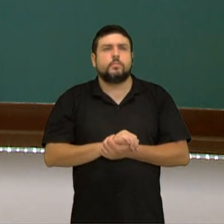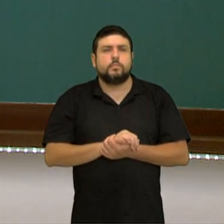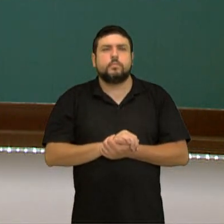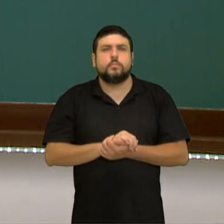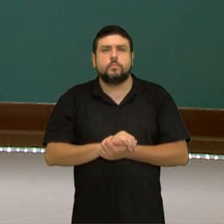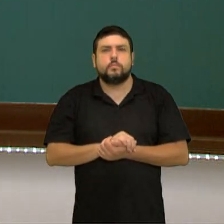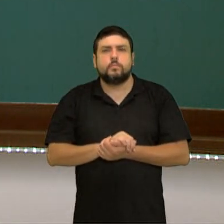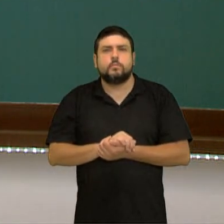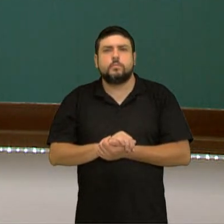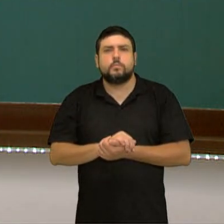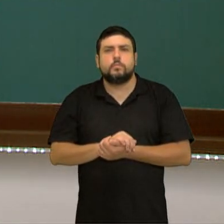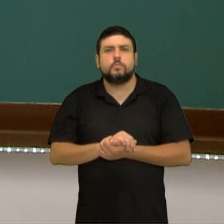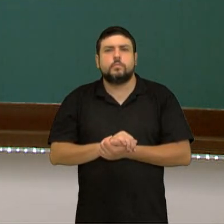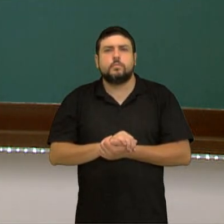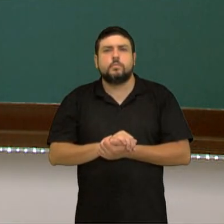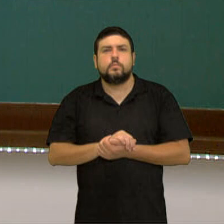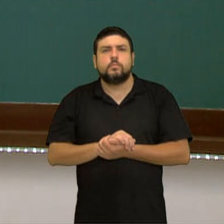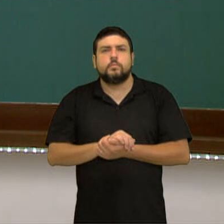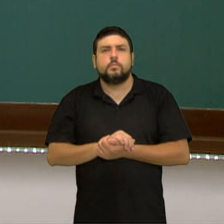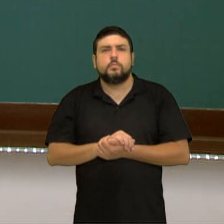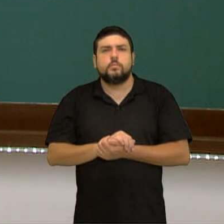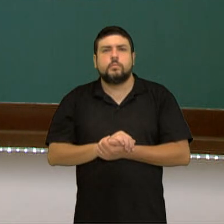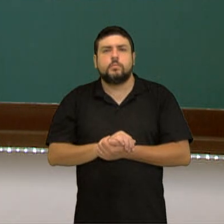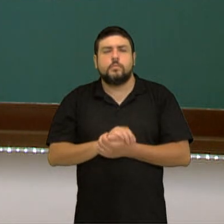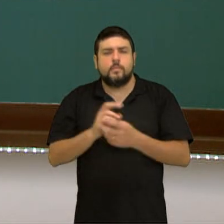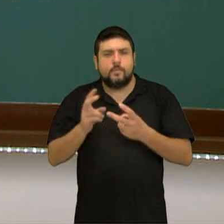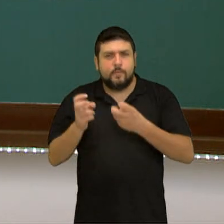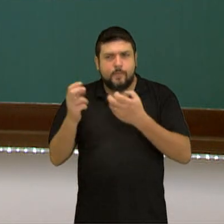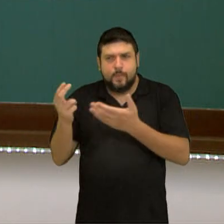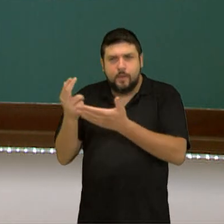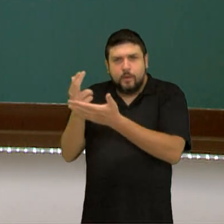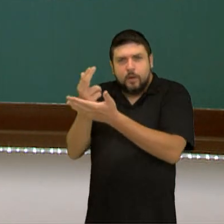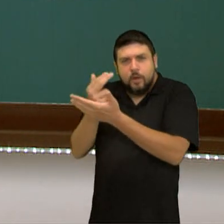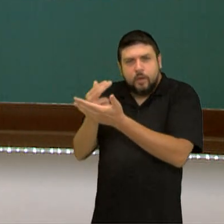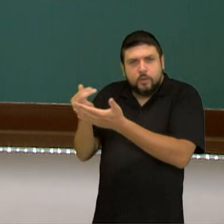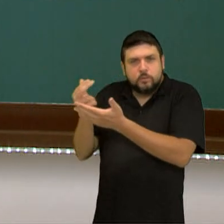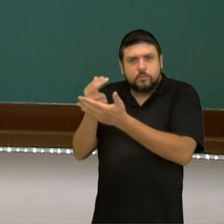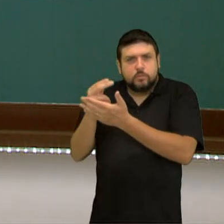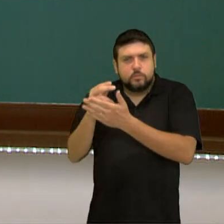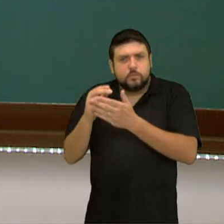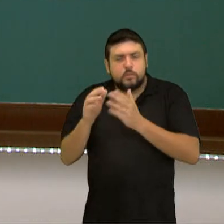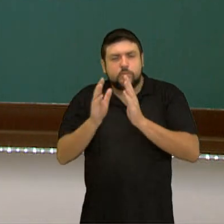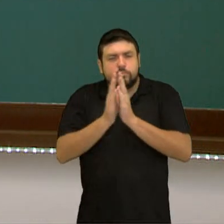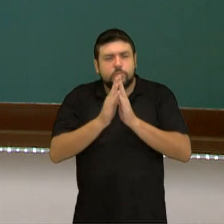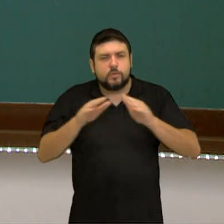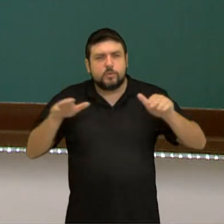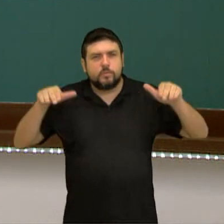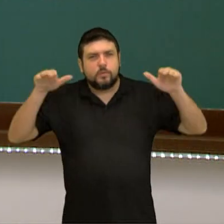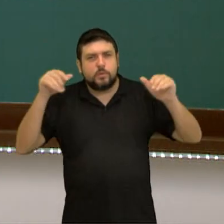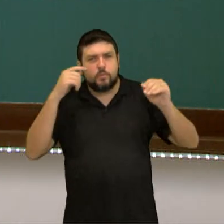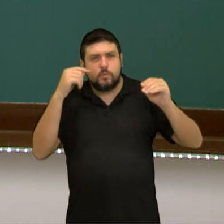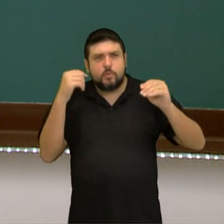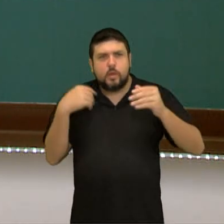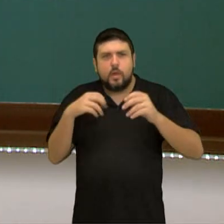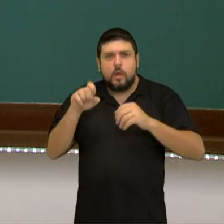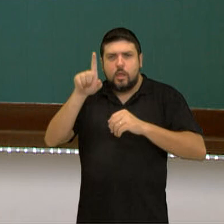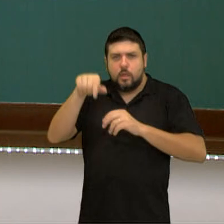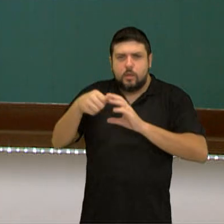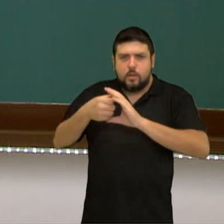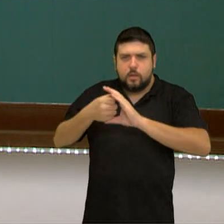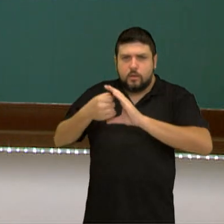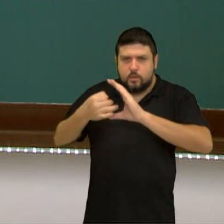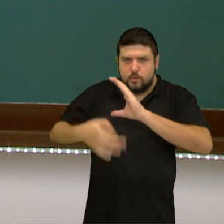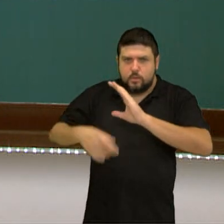essa concepção e a pintura ainda dos anjinhos, né, tão caracterizado do barroco brasileiro, né?